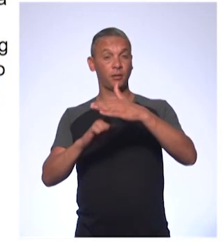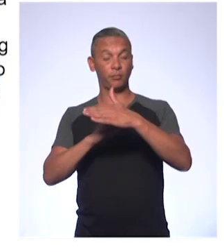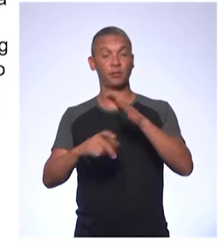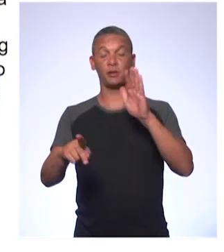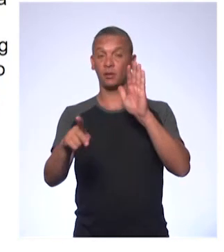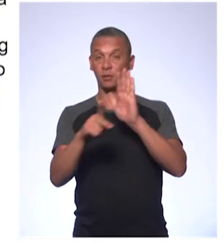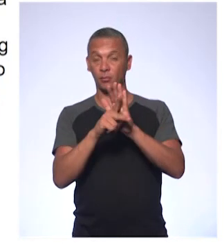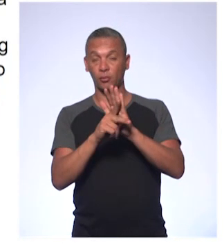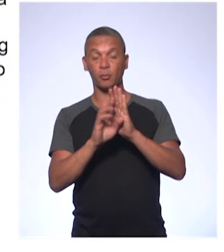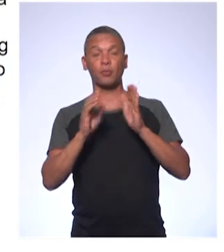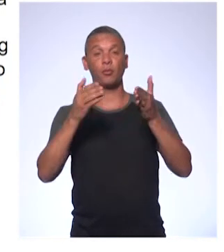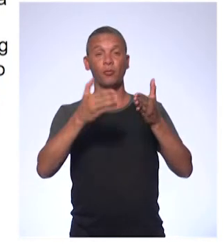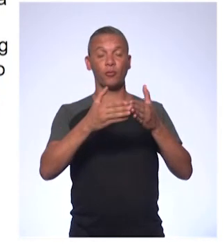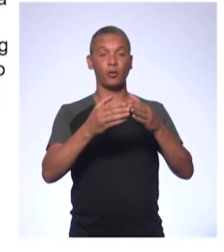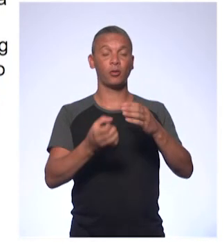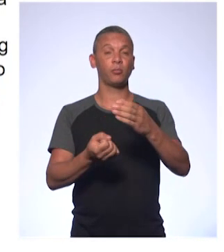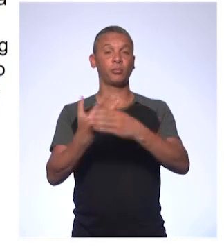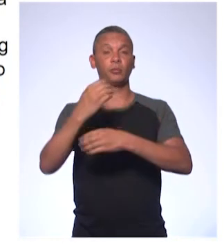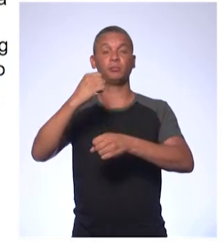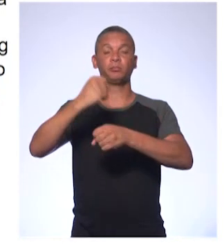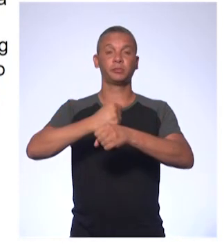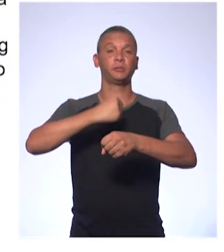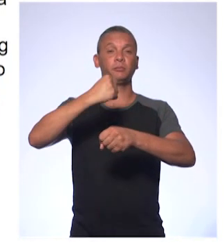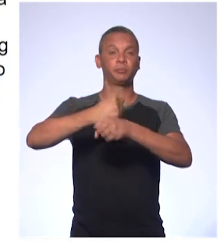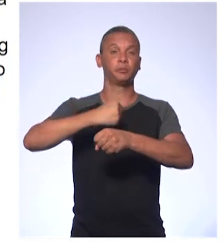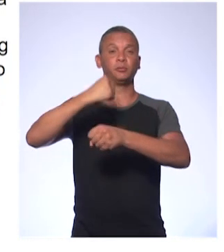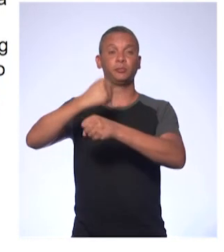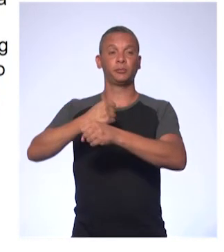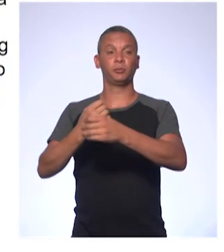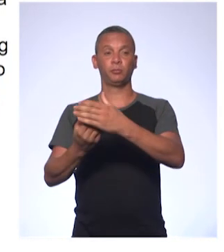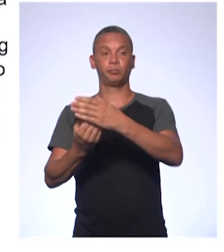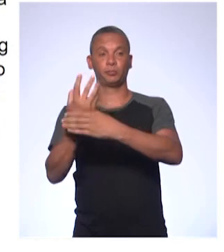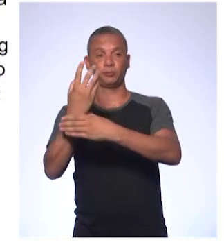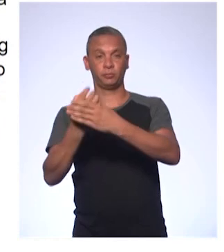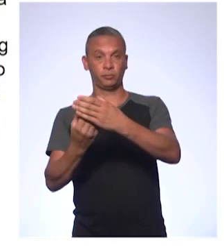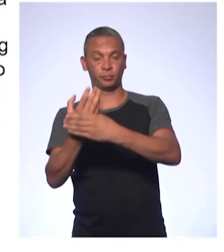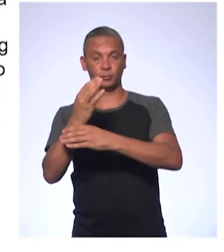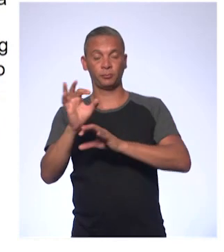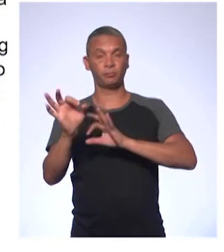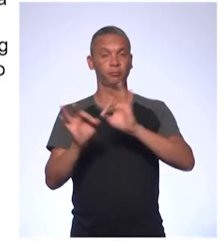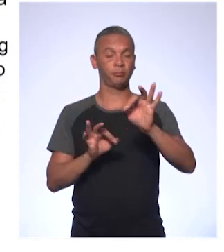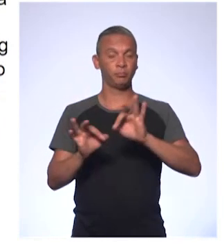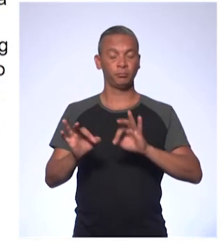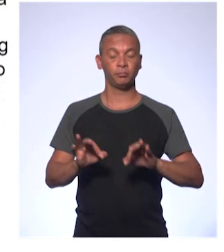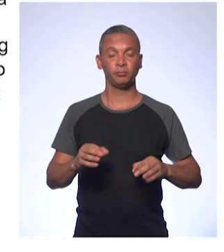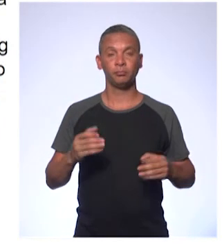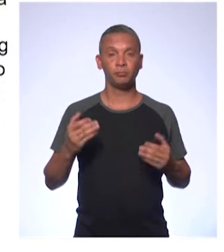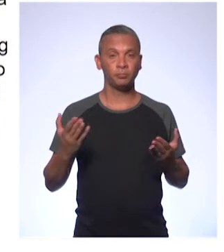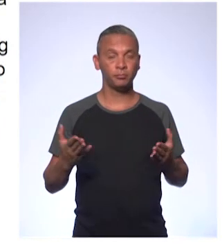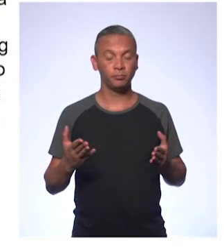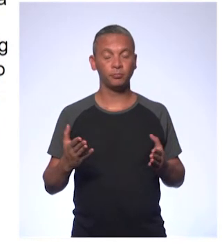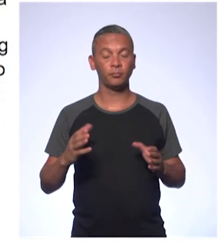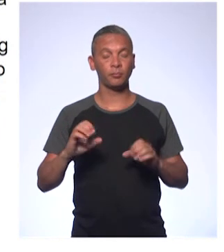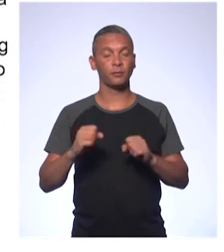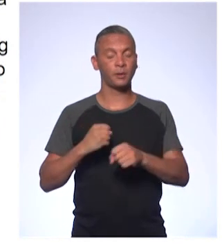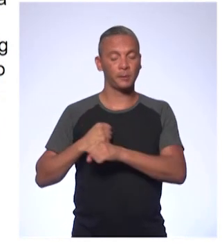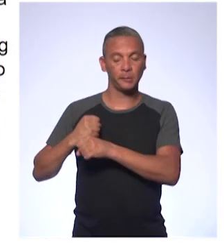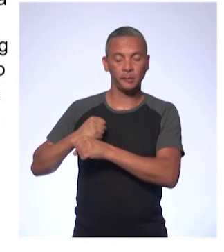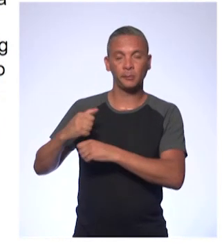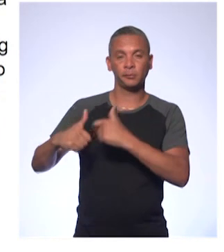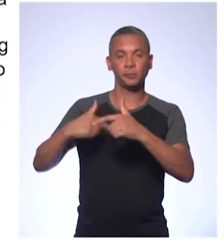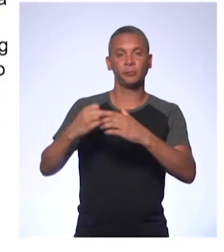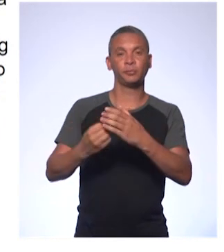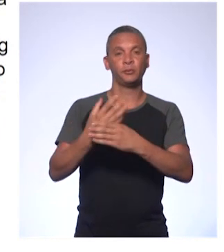uma empresa que é dedicada na fabricação, que já tinha, né, uma dedicação aí na fabricação